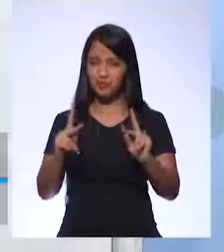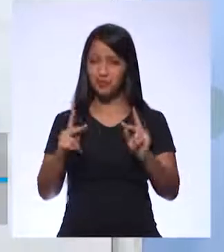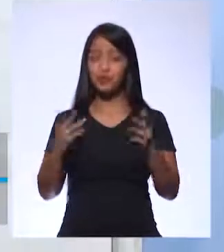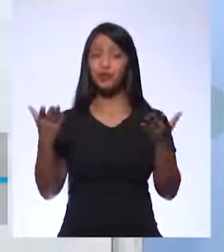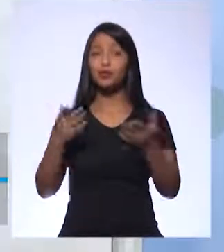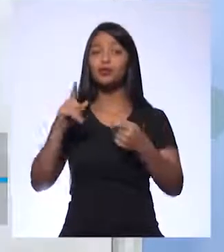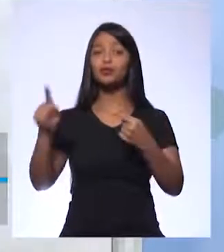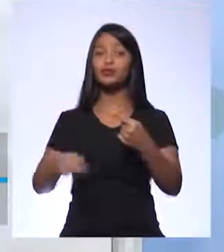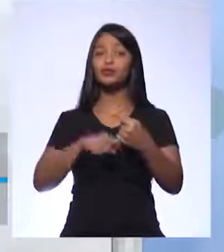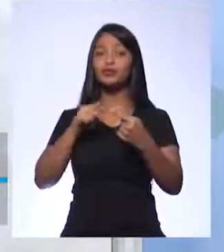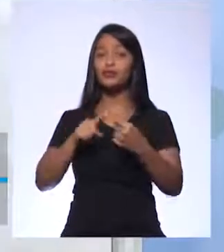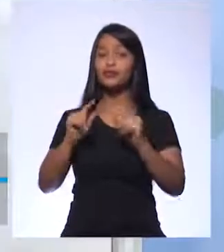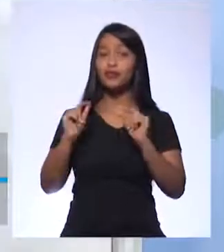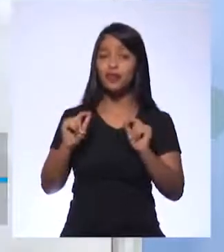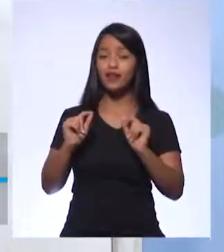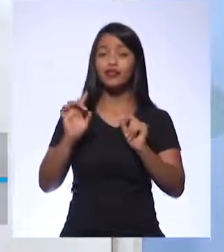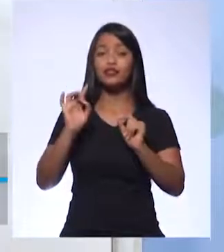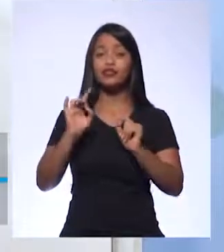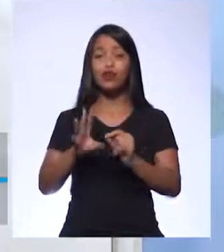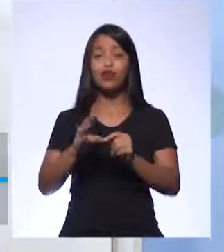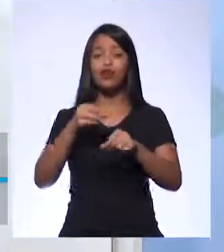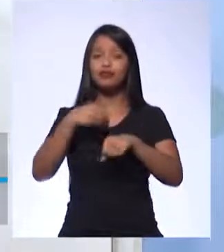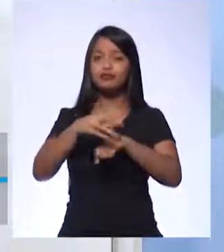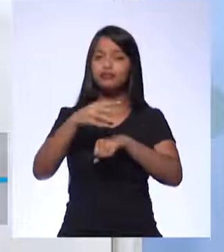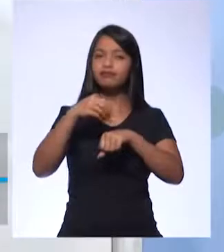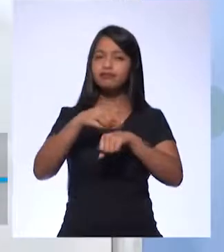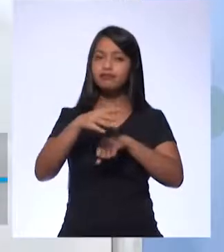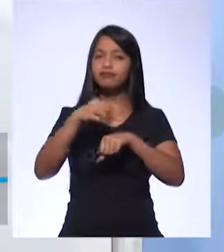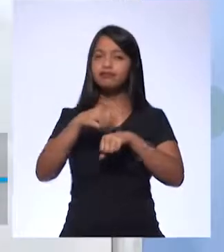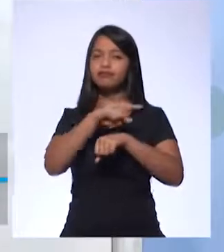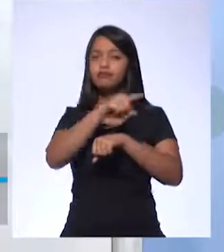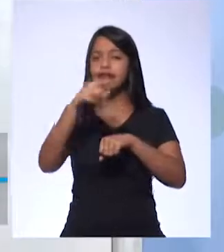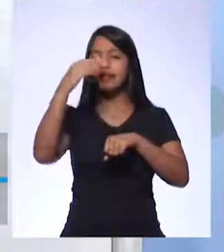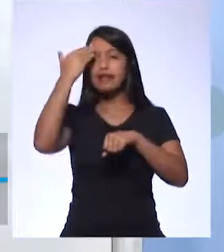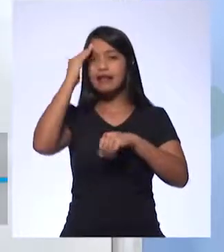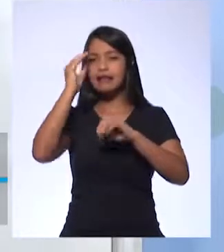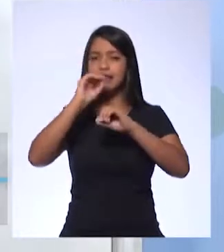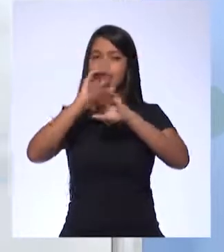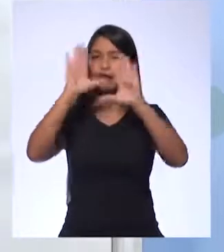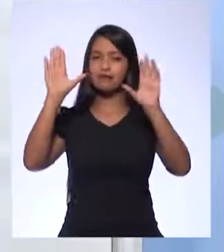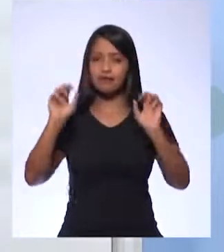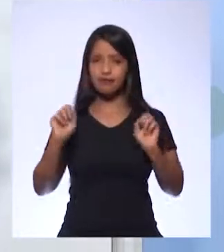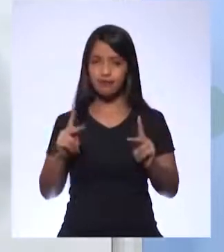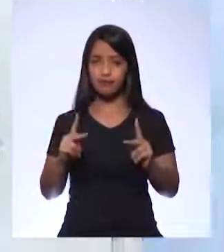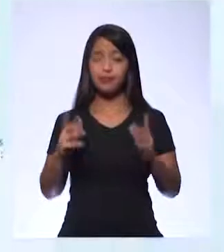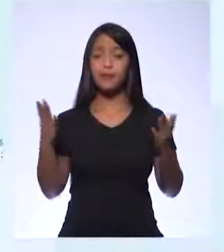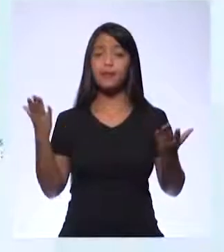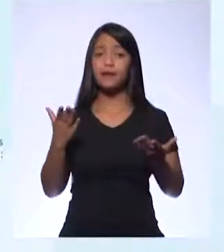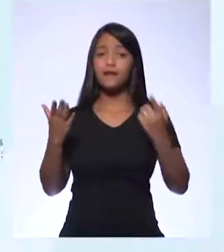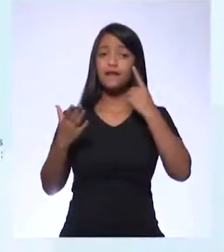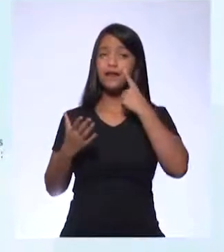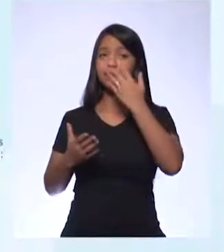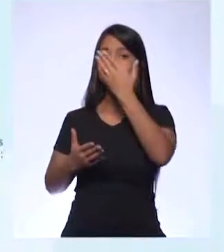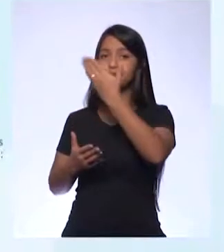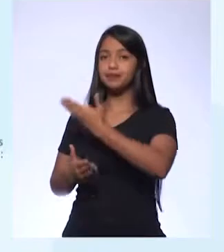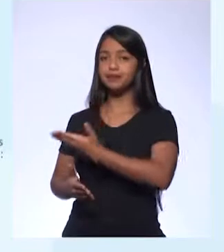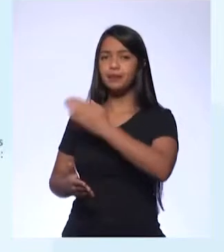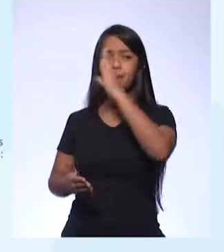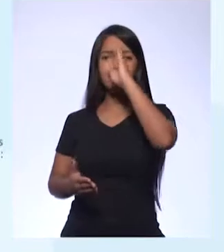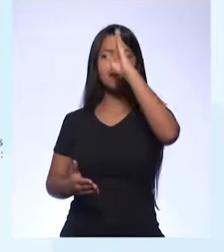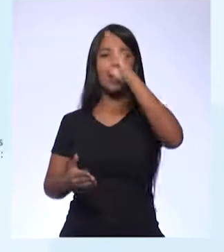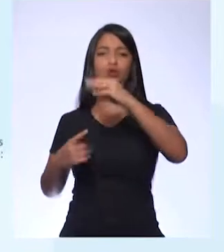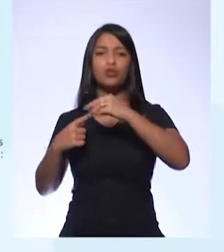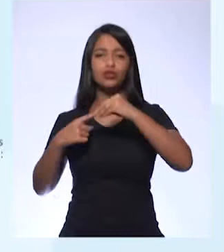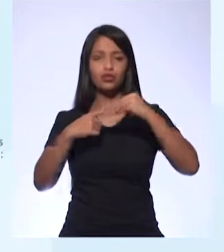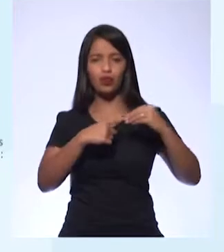aqui nossa é mesmo dar um norte, né? Tá ok? Então, ó, vamos dar uma olhada aí nos tipos principais aí de